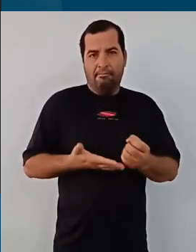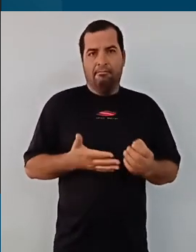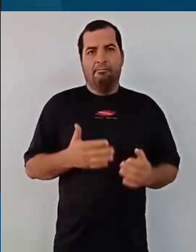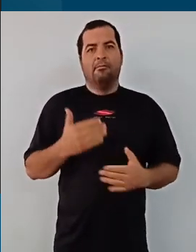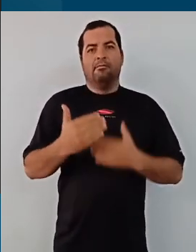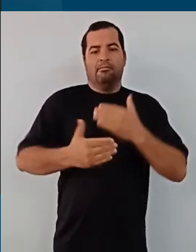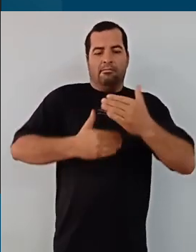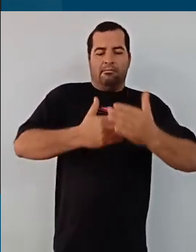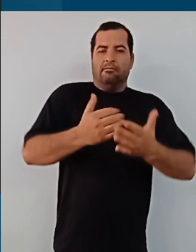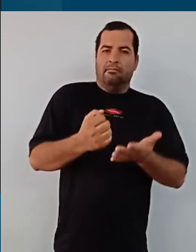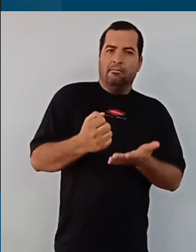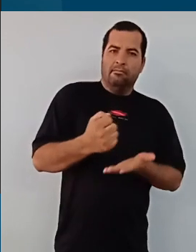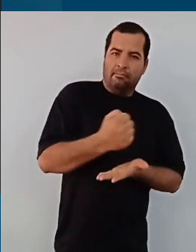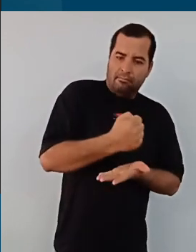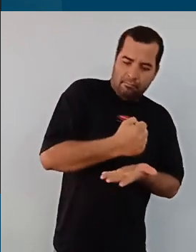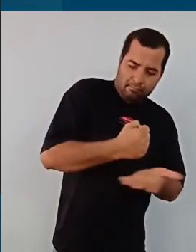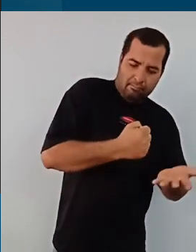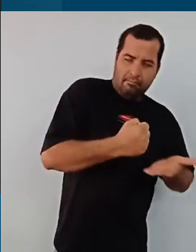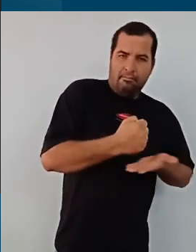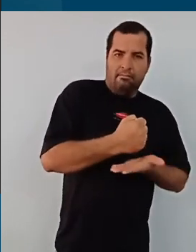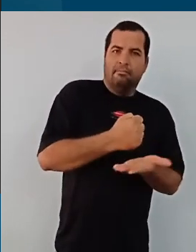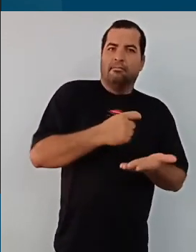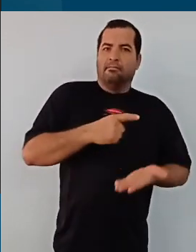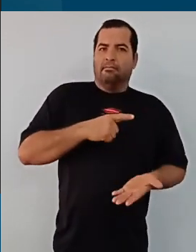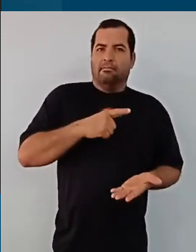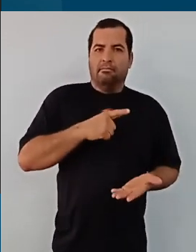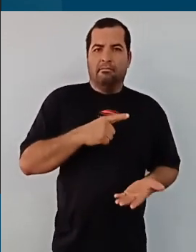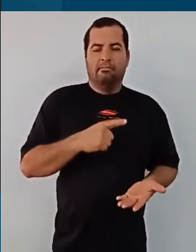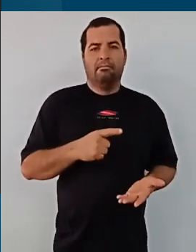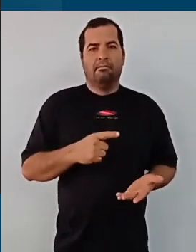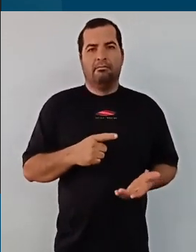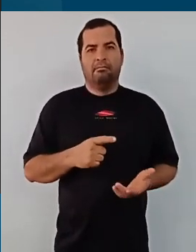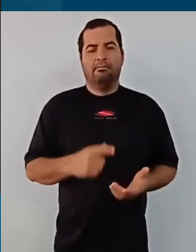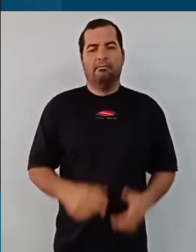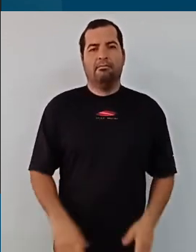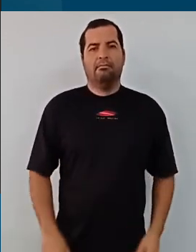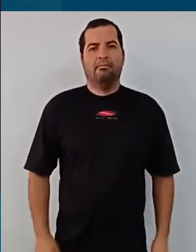estrutura em áreas. Por quê?